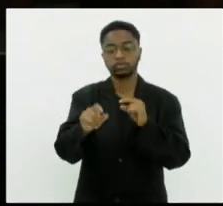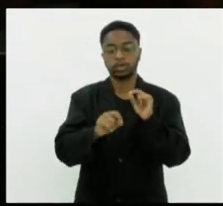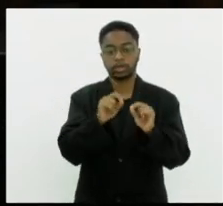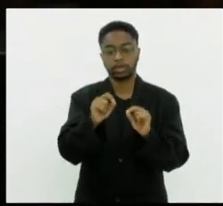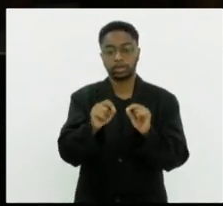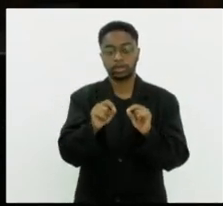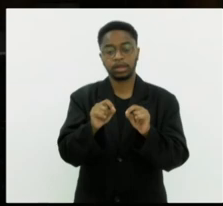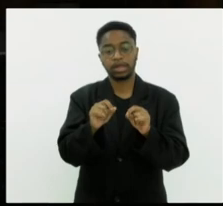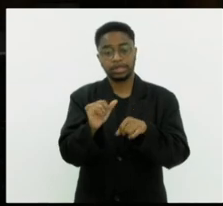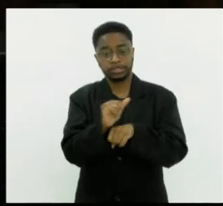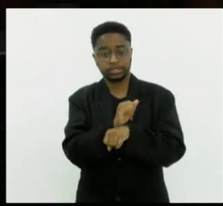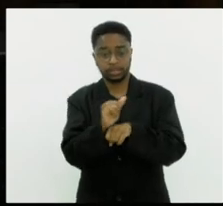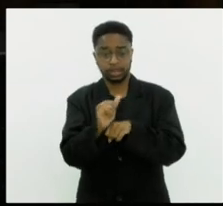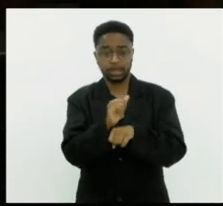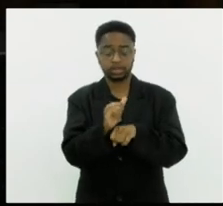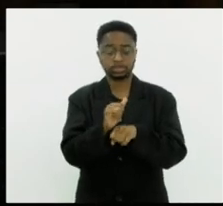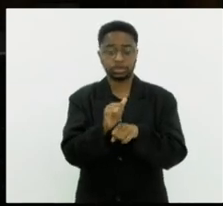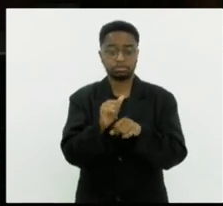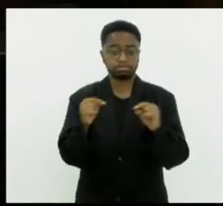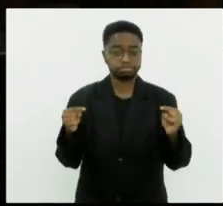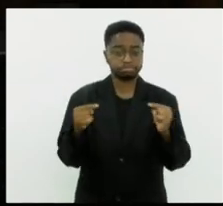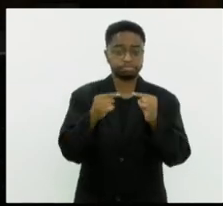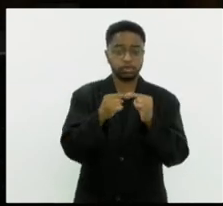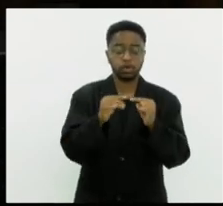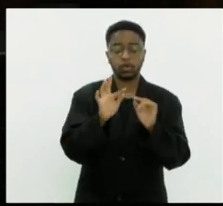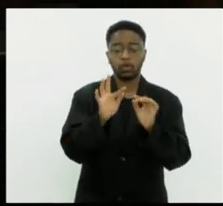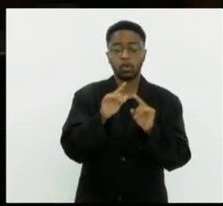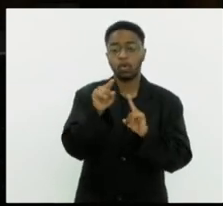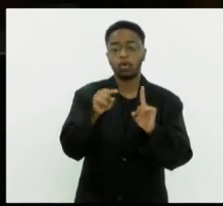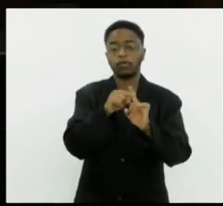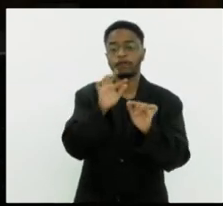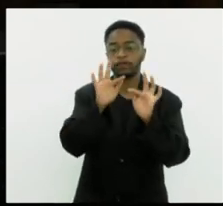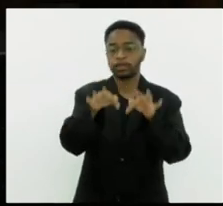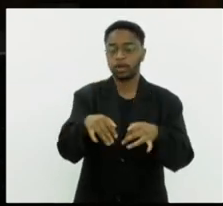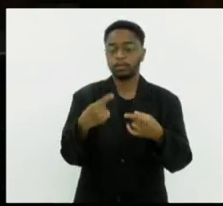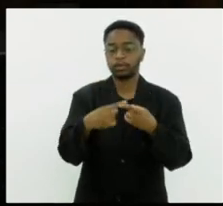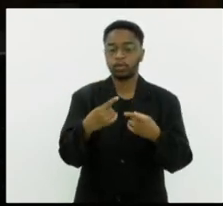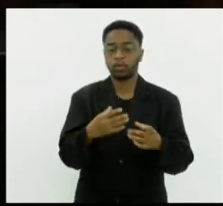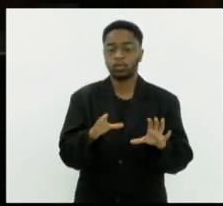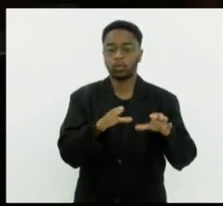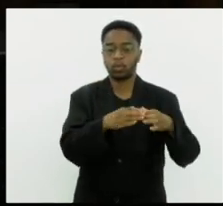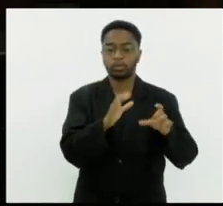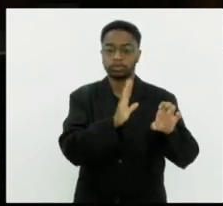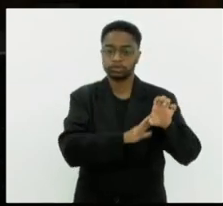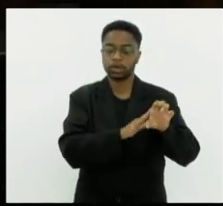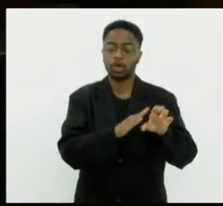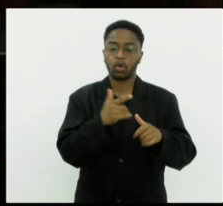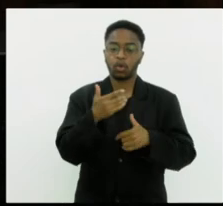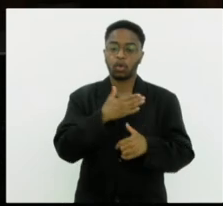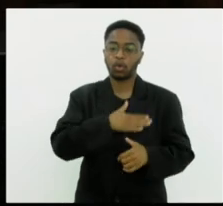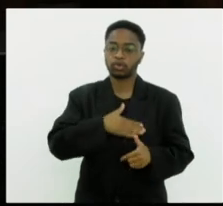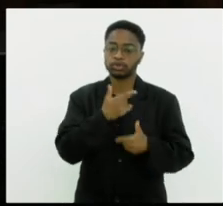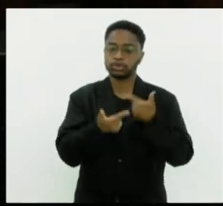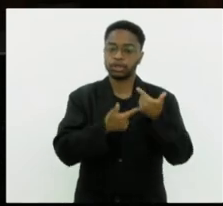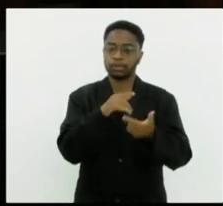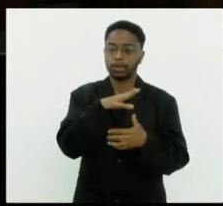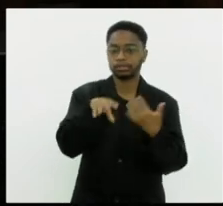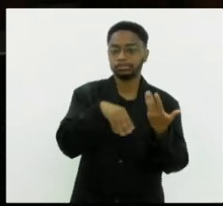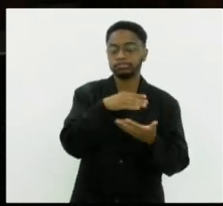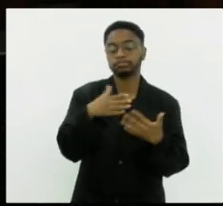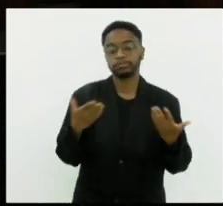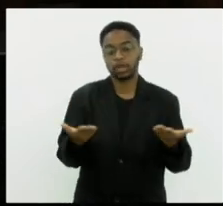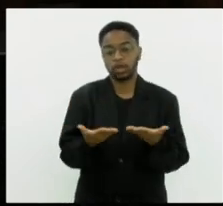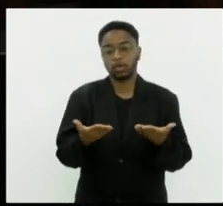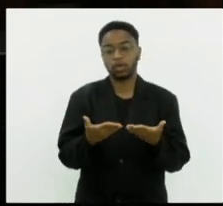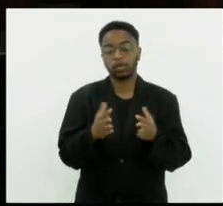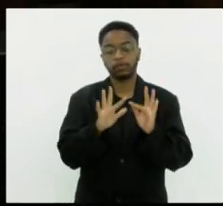né, eles justificam os meios. A turma da esquerda gosta de trabalhar no caos. Portanto, agora finalizando